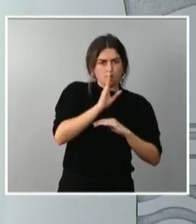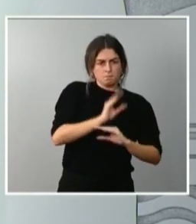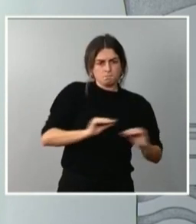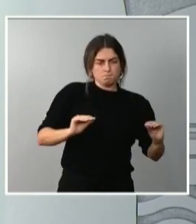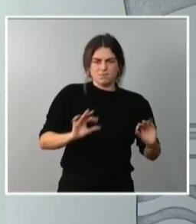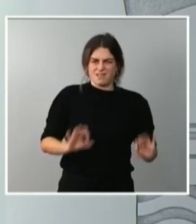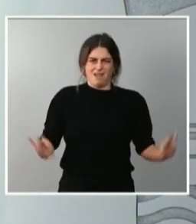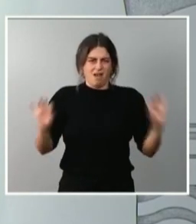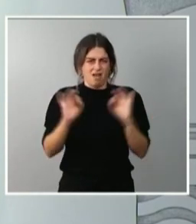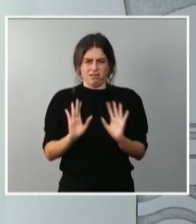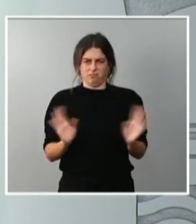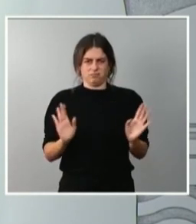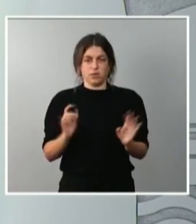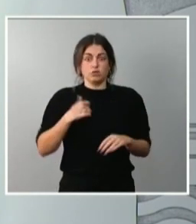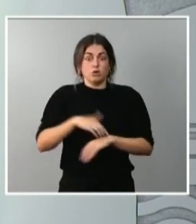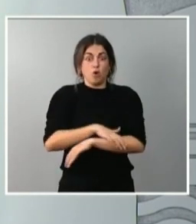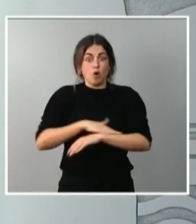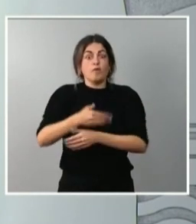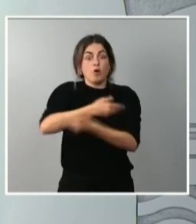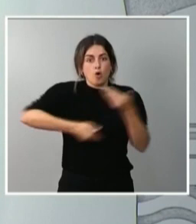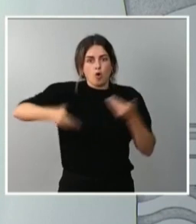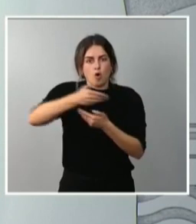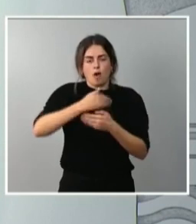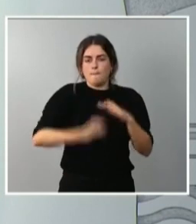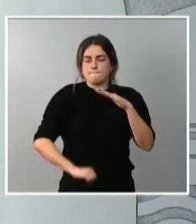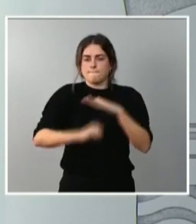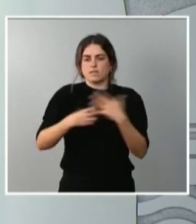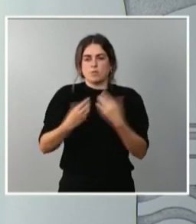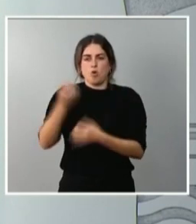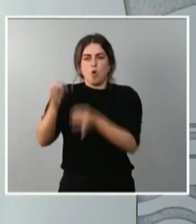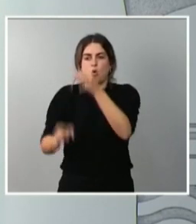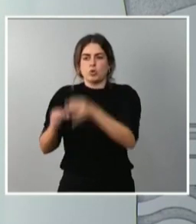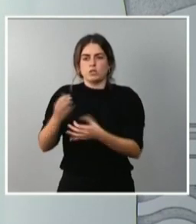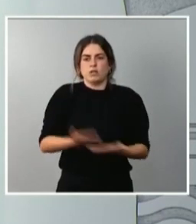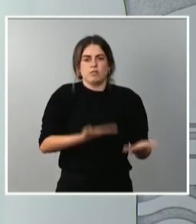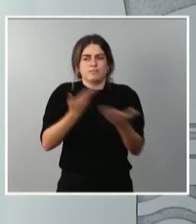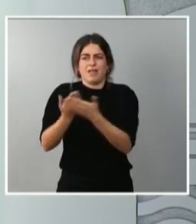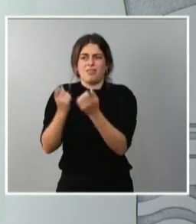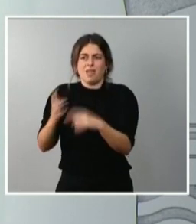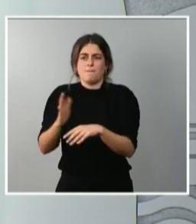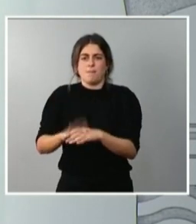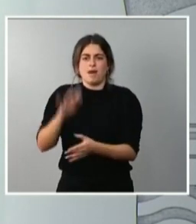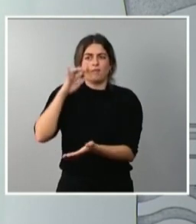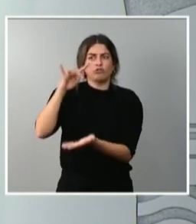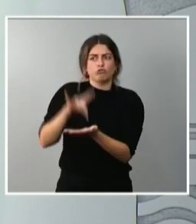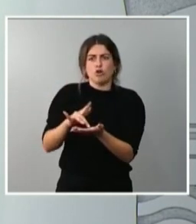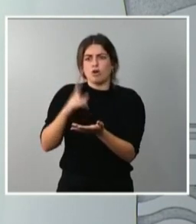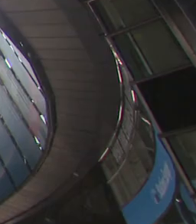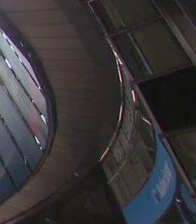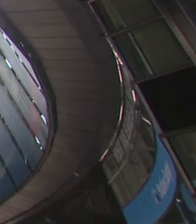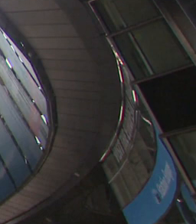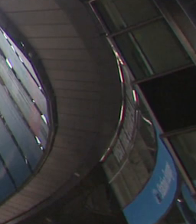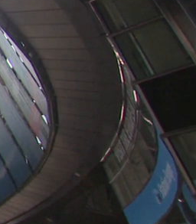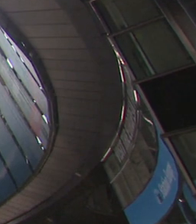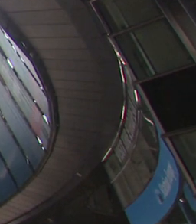Isabelle Rodrigues acrescentou que o governo colaborar ao máximo com a justiça da investigação deste eventos e tribunais exigirem que eu faça